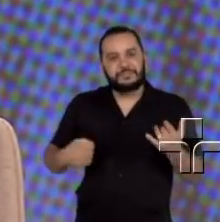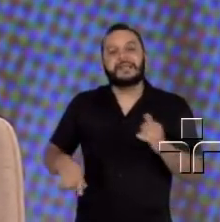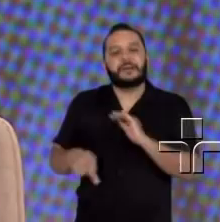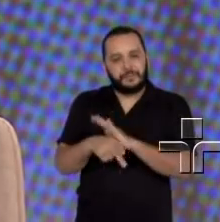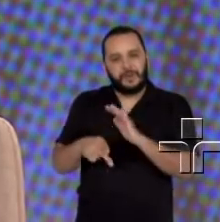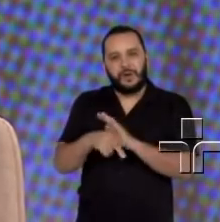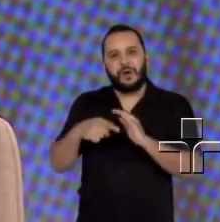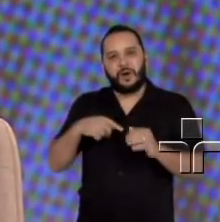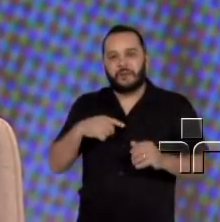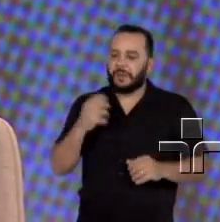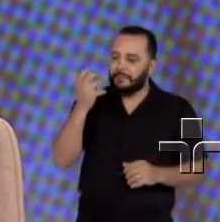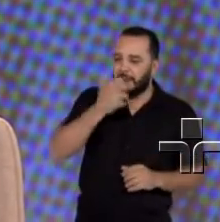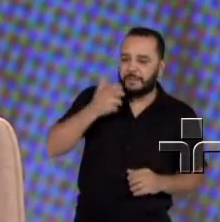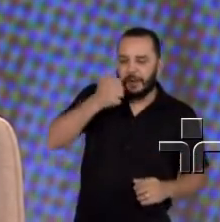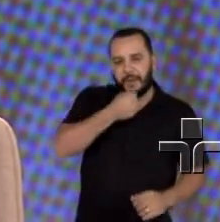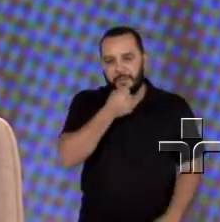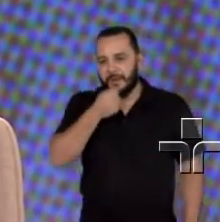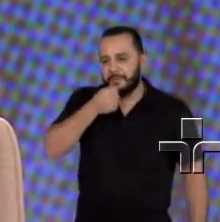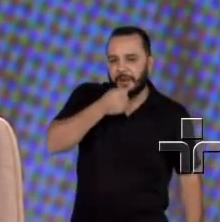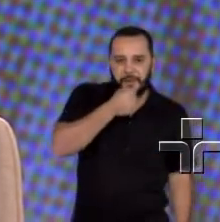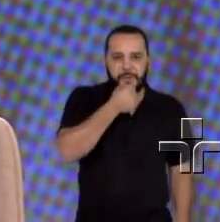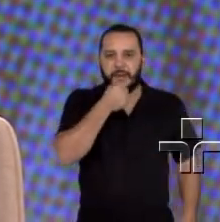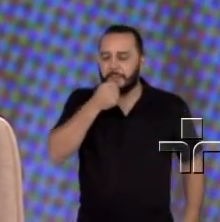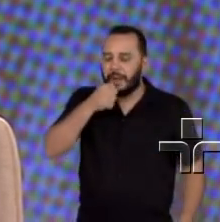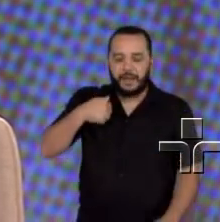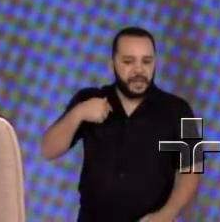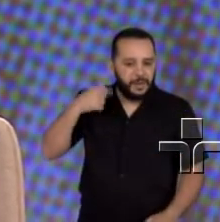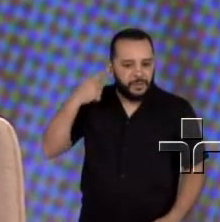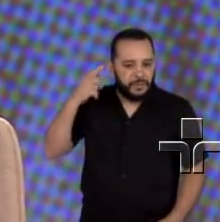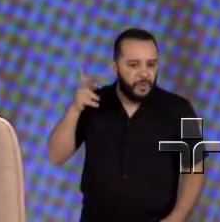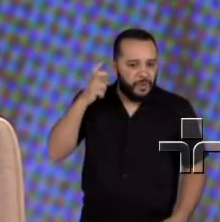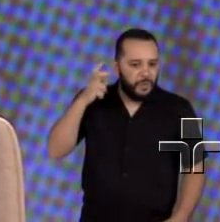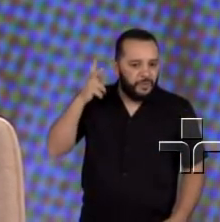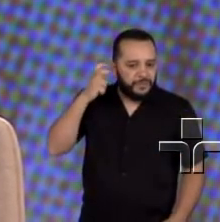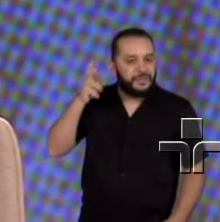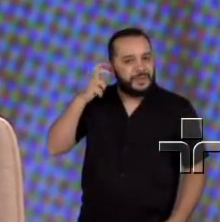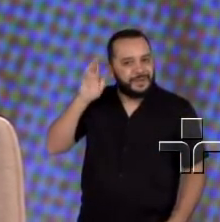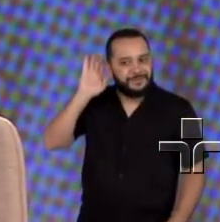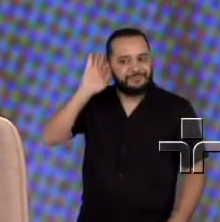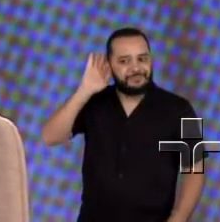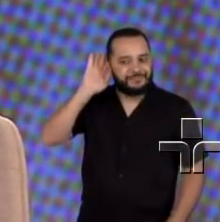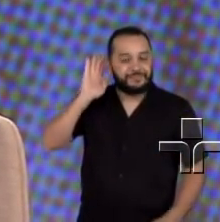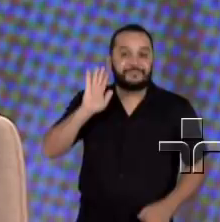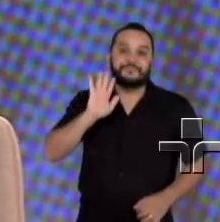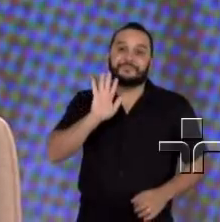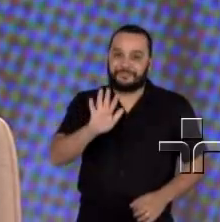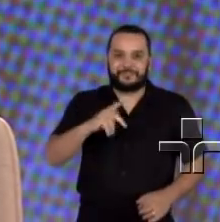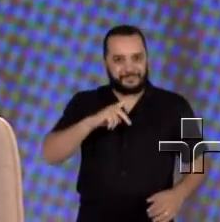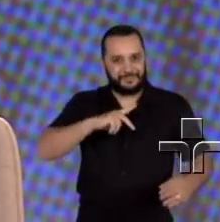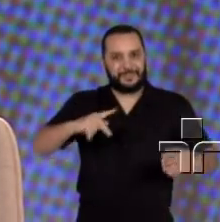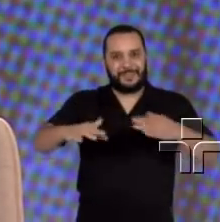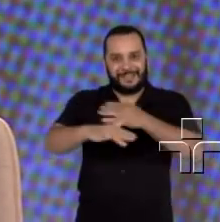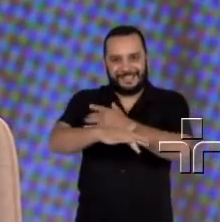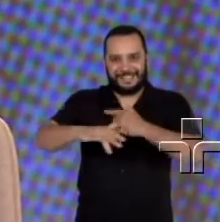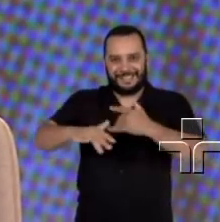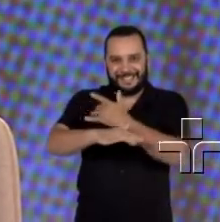do lado de fora do clube. Então, para dizer que a nossa cidade,